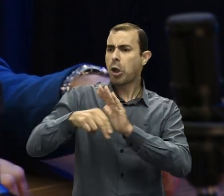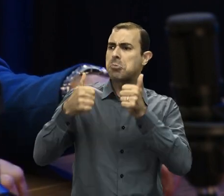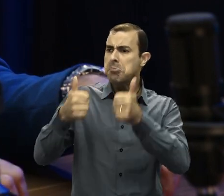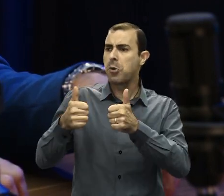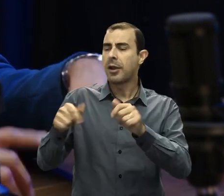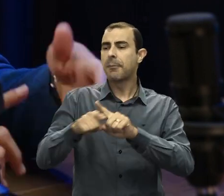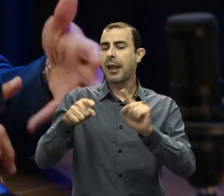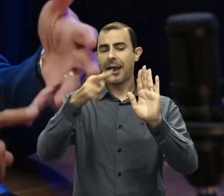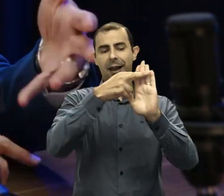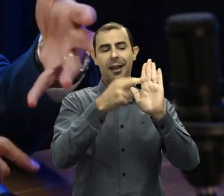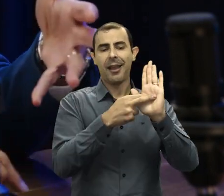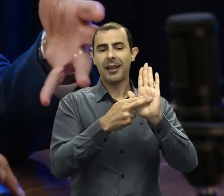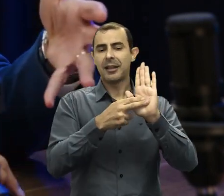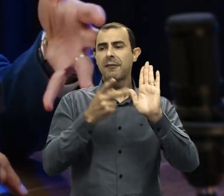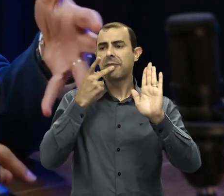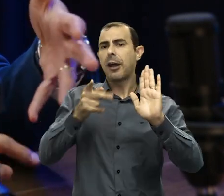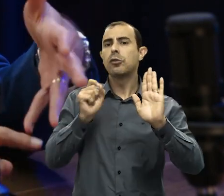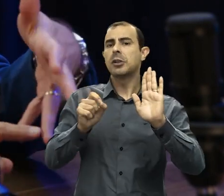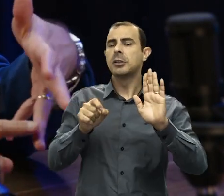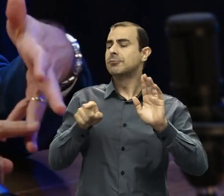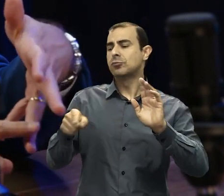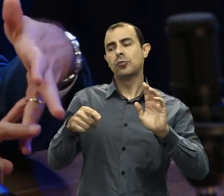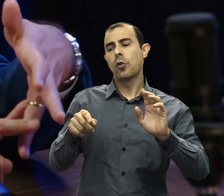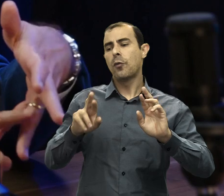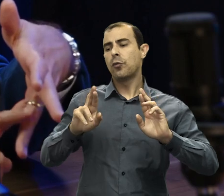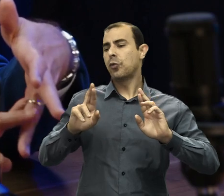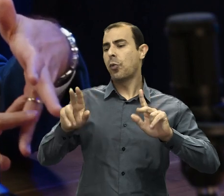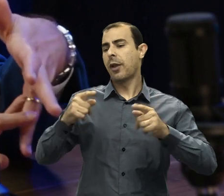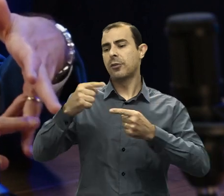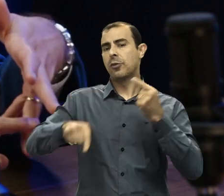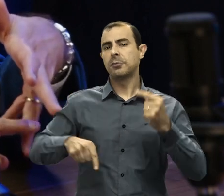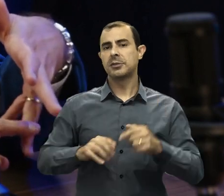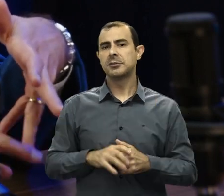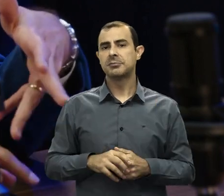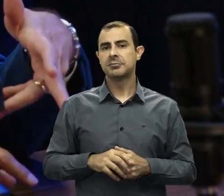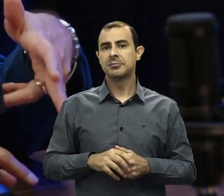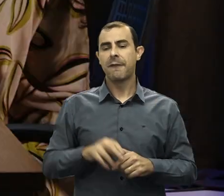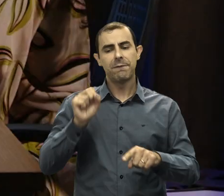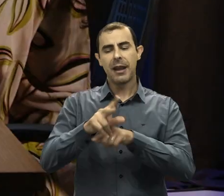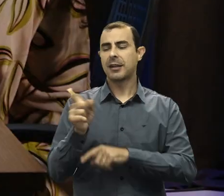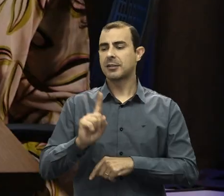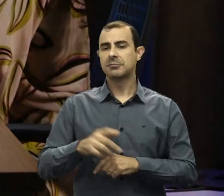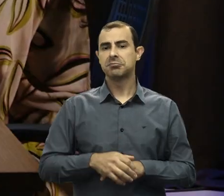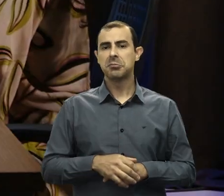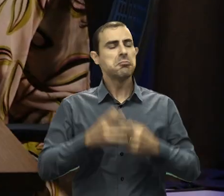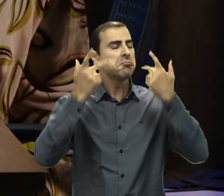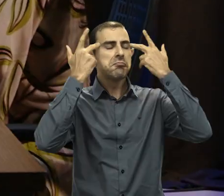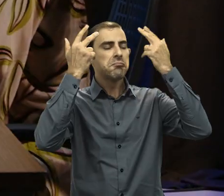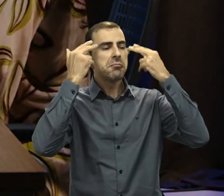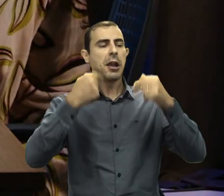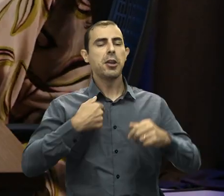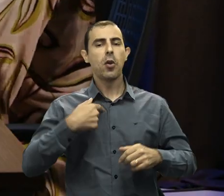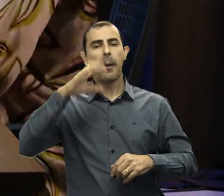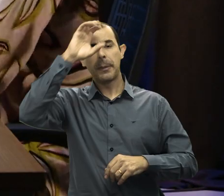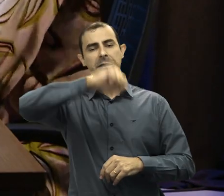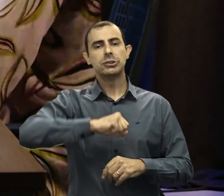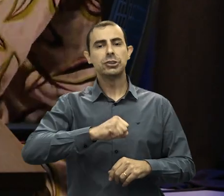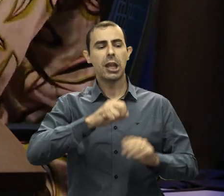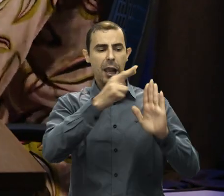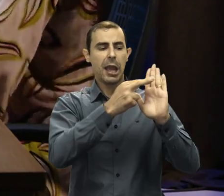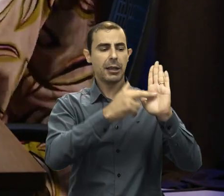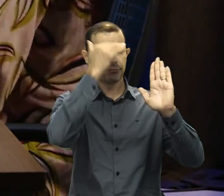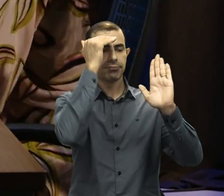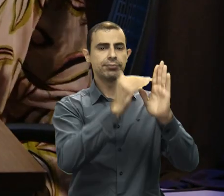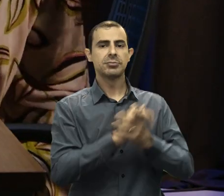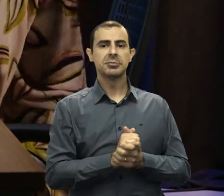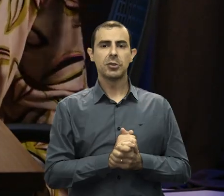Legal, não vou ficar deprimido, não vou me matar, eu vou sacudir a poeira, vou treinar mais,